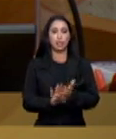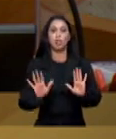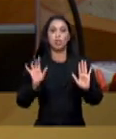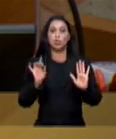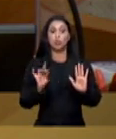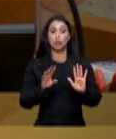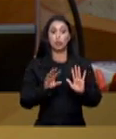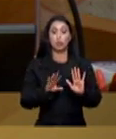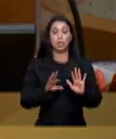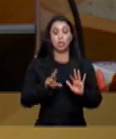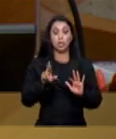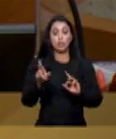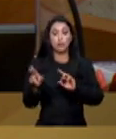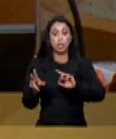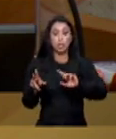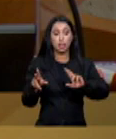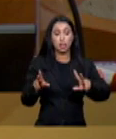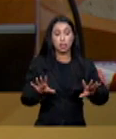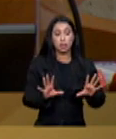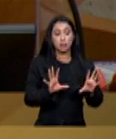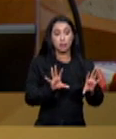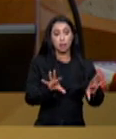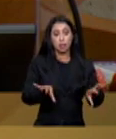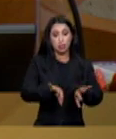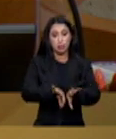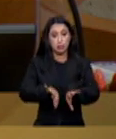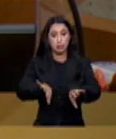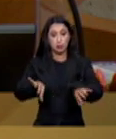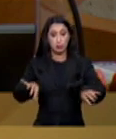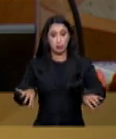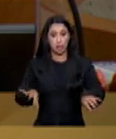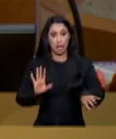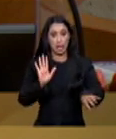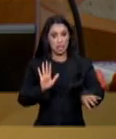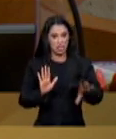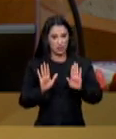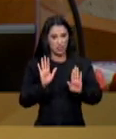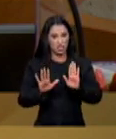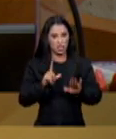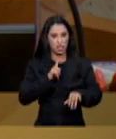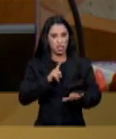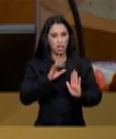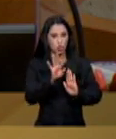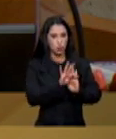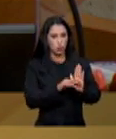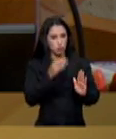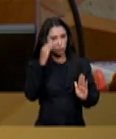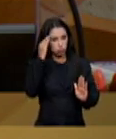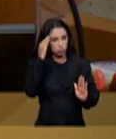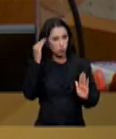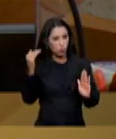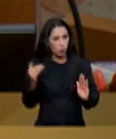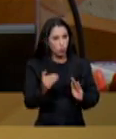para distinguir uma situação de outra. Muitas vezes você faz uma interpretação conforme para